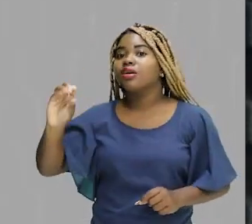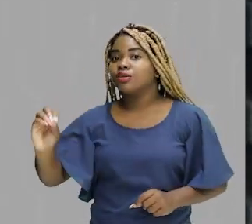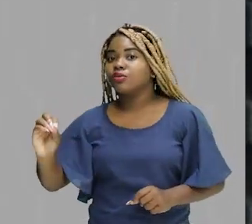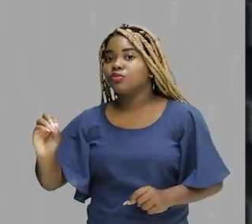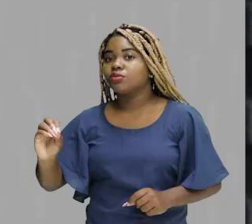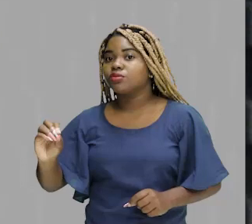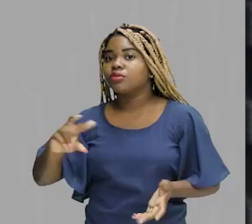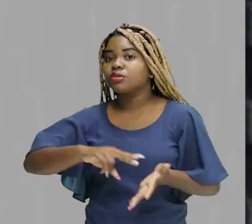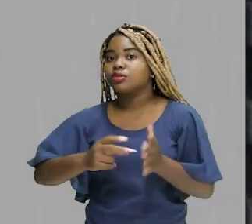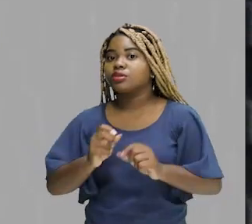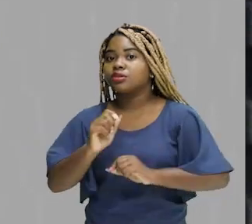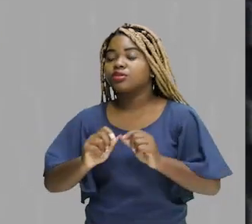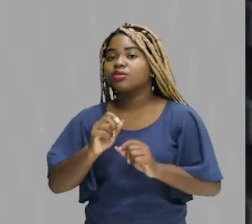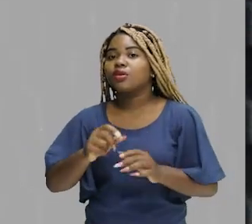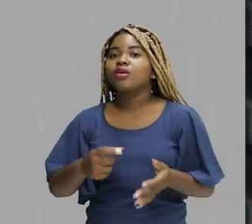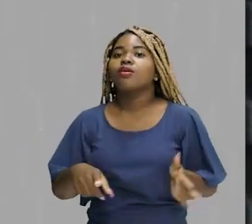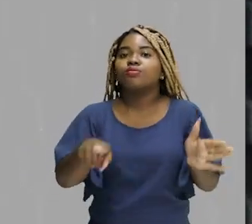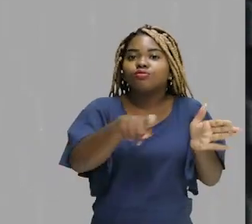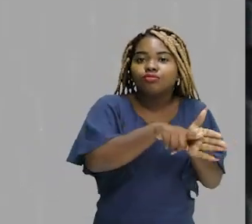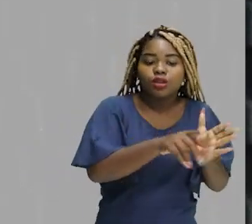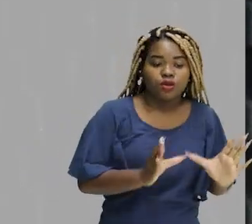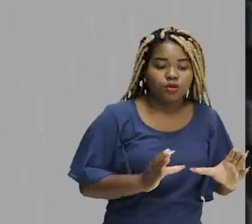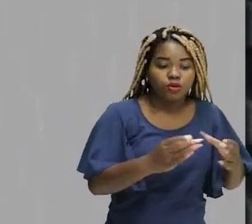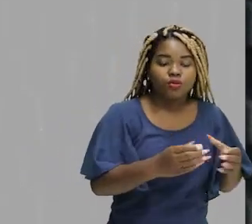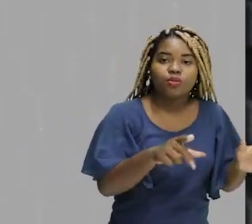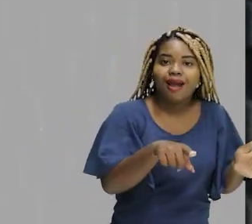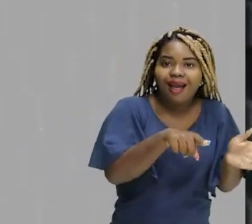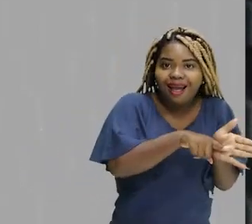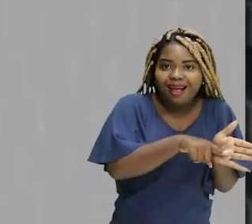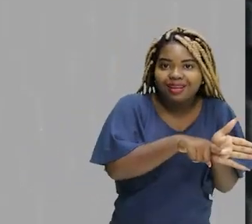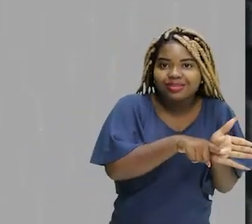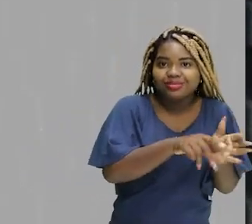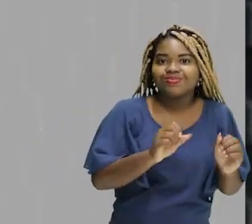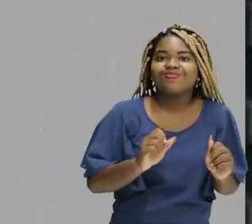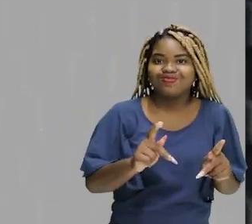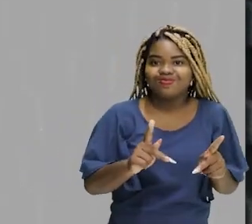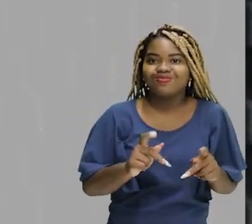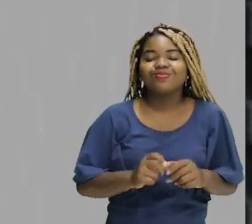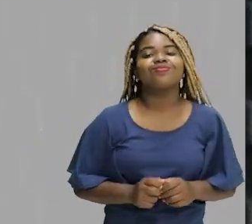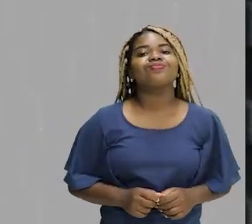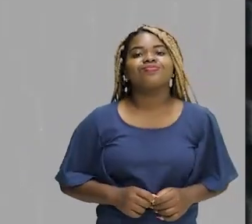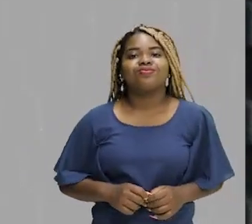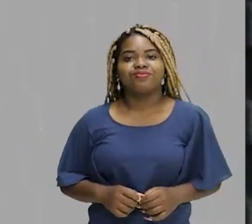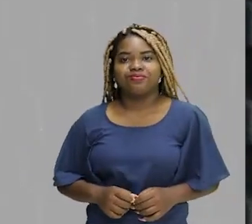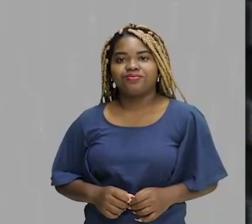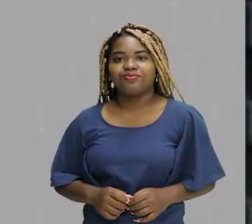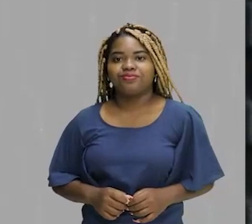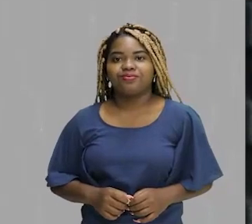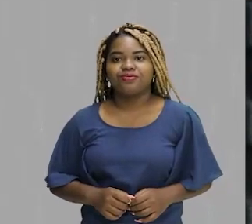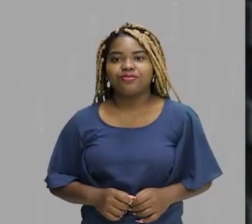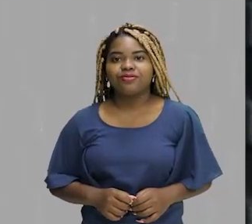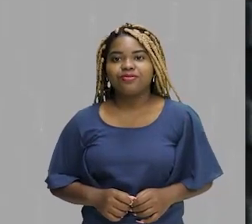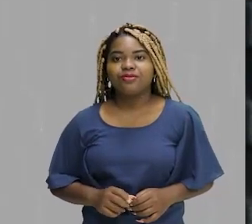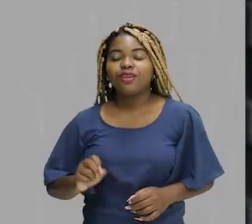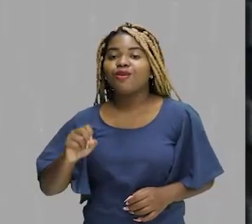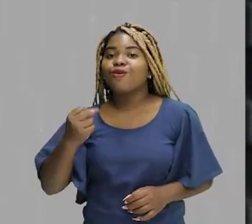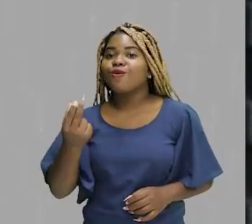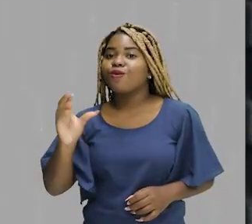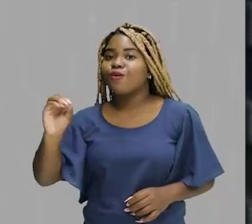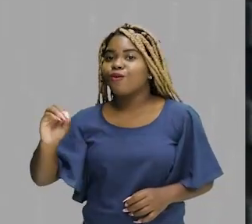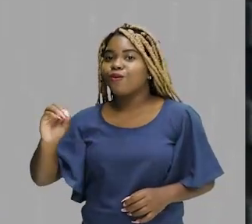partícula negativa ou grupo negativo. O hidróxido ou hidroxila, OH-.